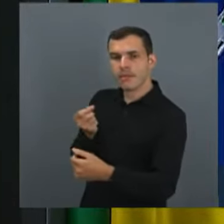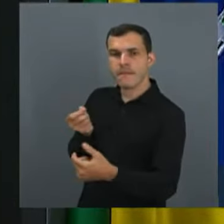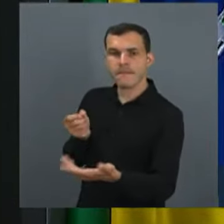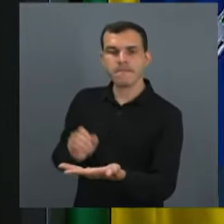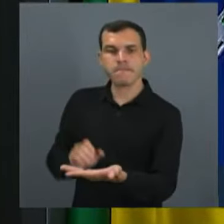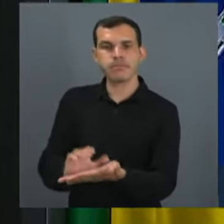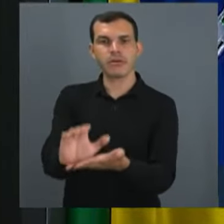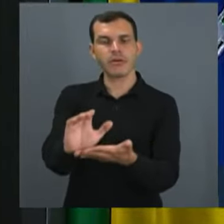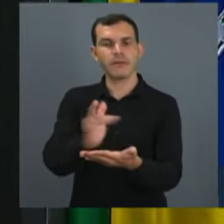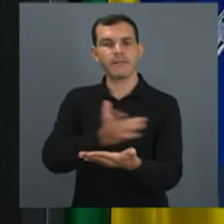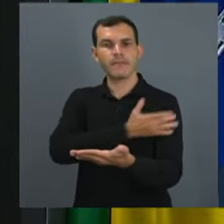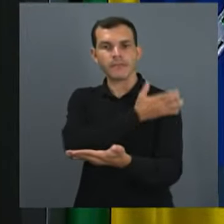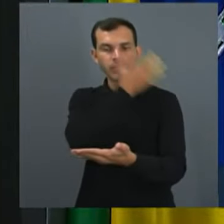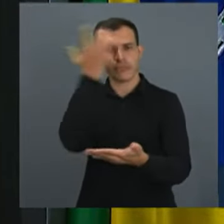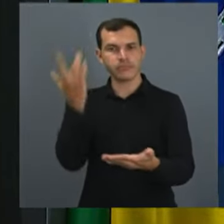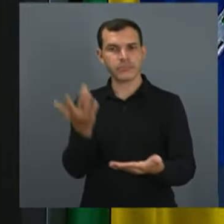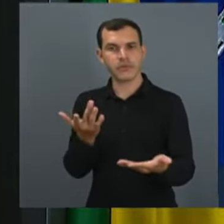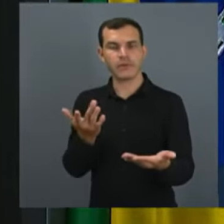aconteceu.